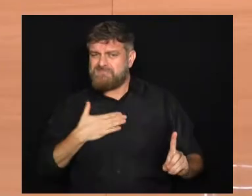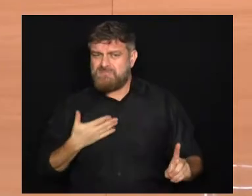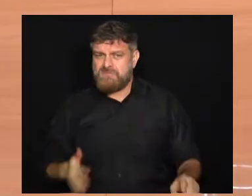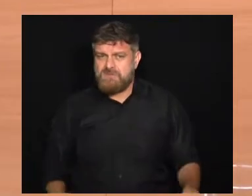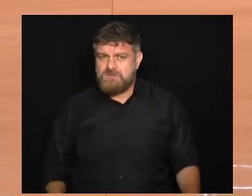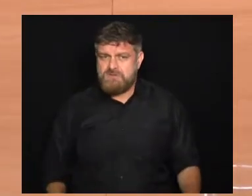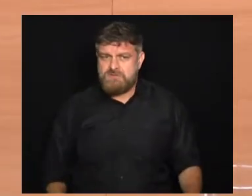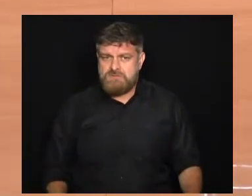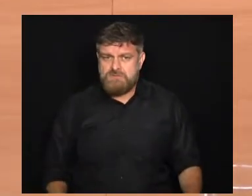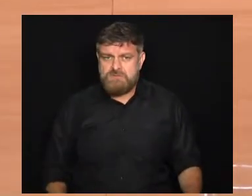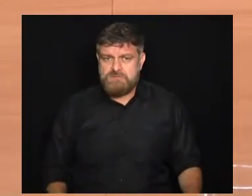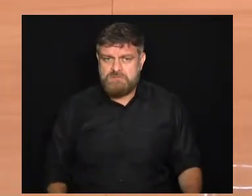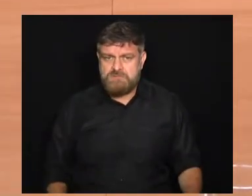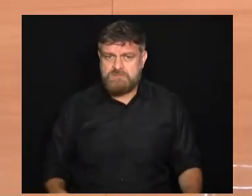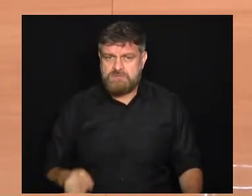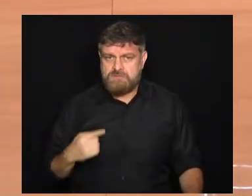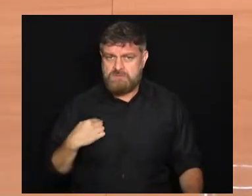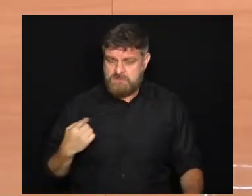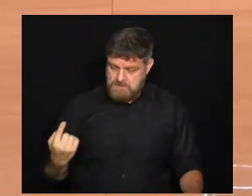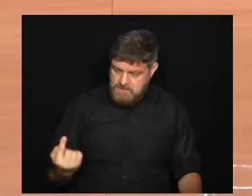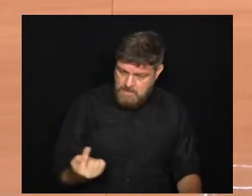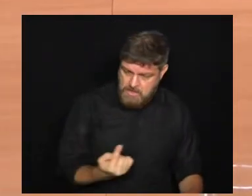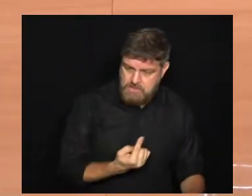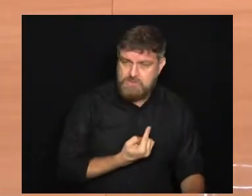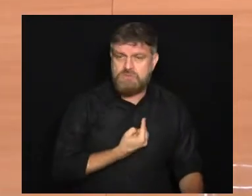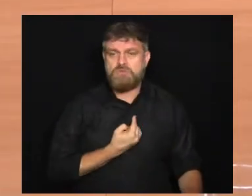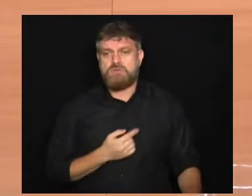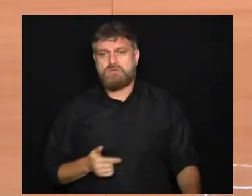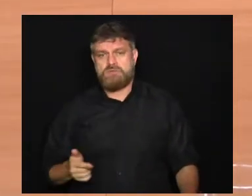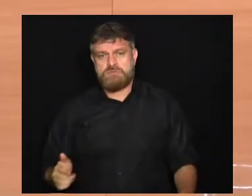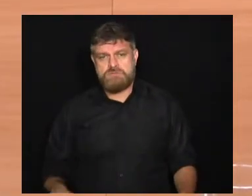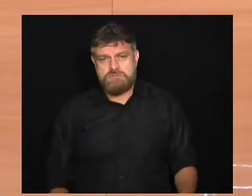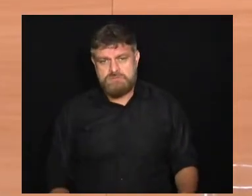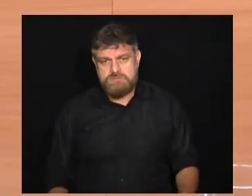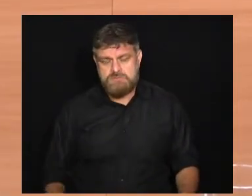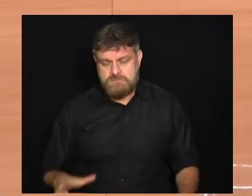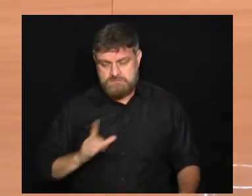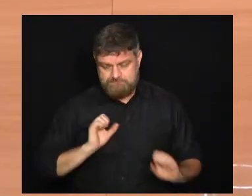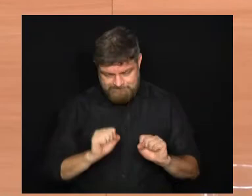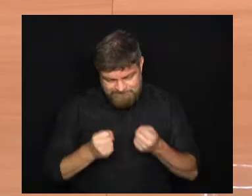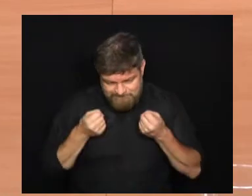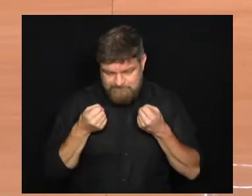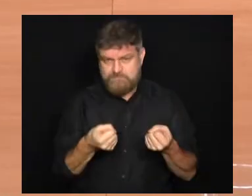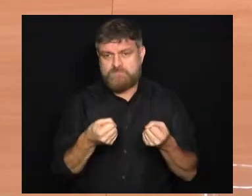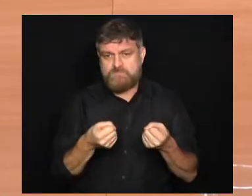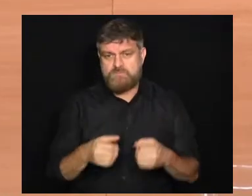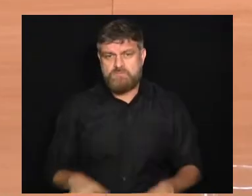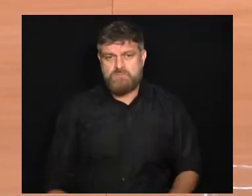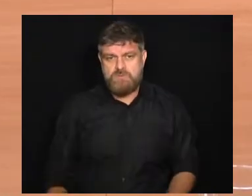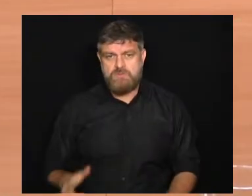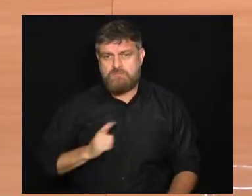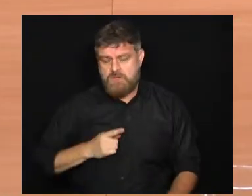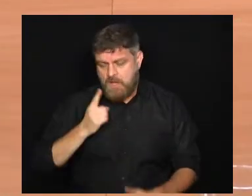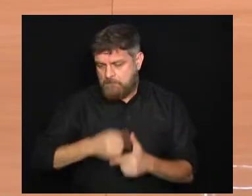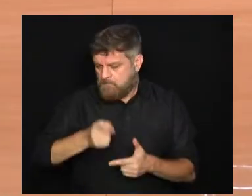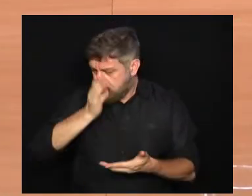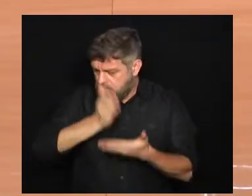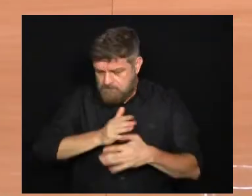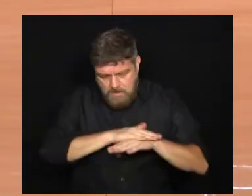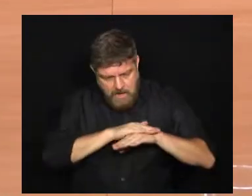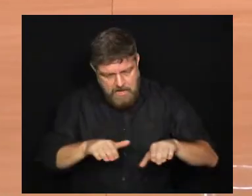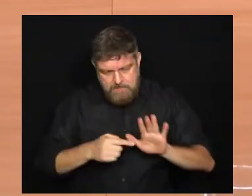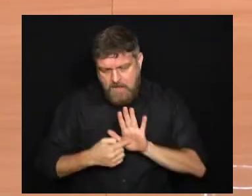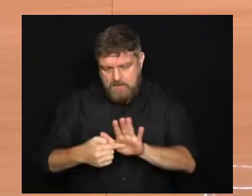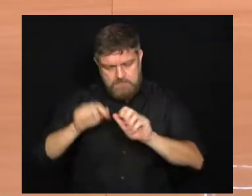chocante para nós também. E a gente tem todo o empenho de poder elucidar isso, resolver isso, e com a